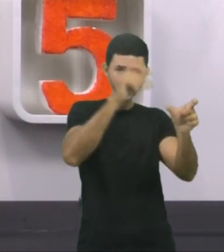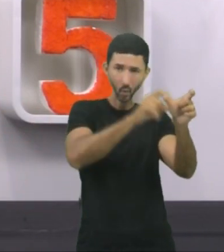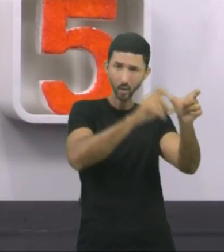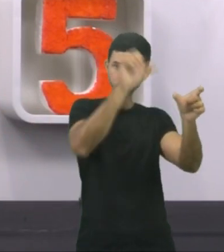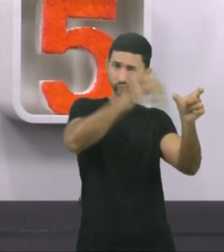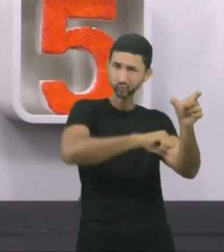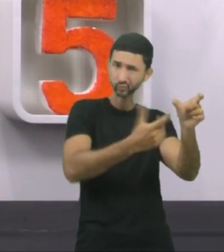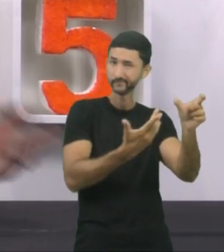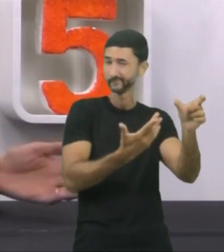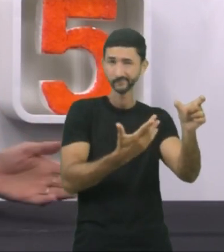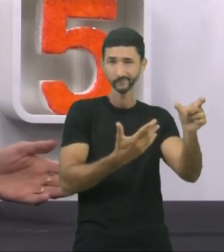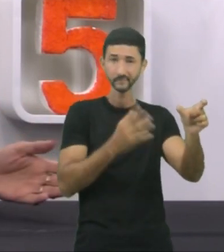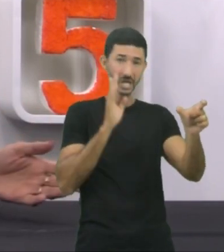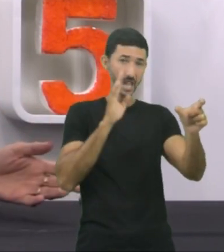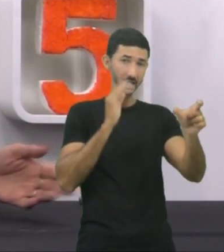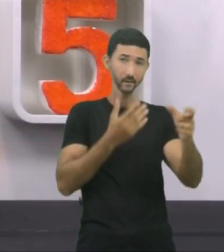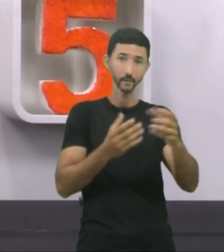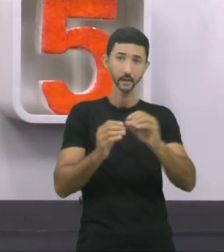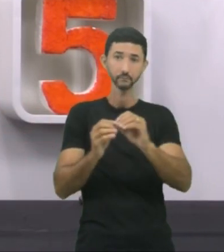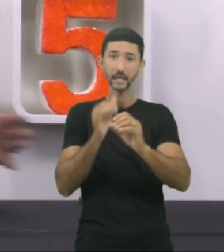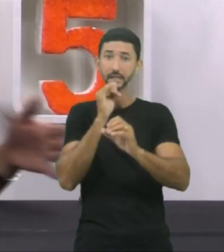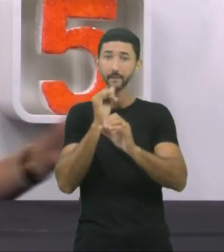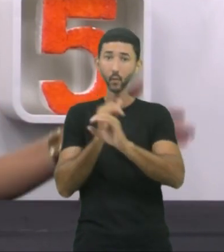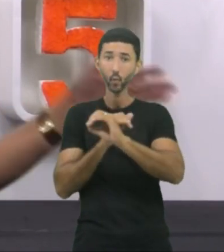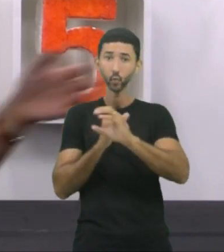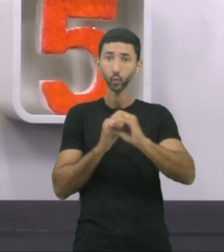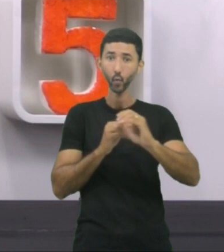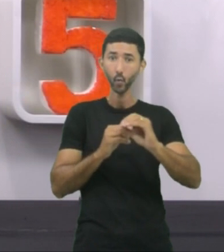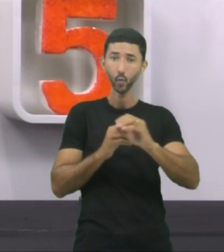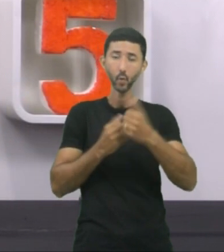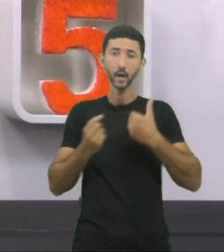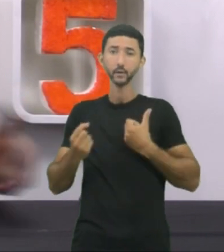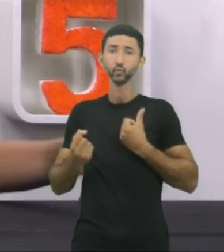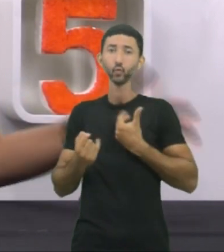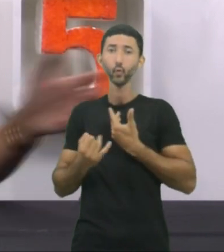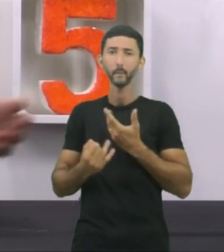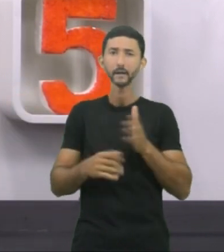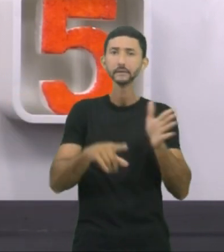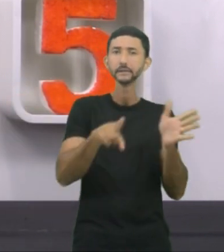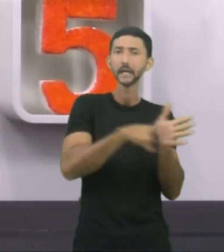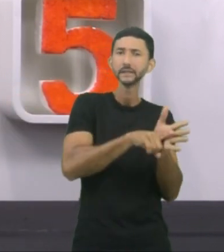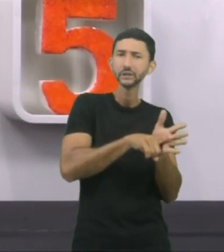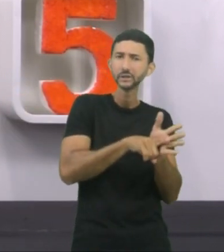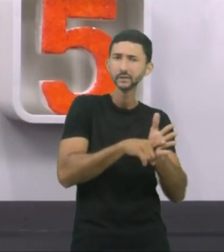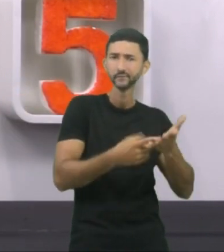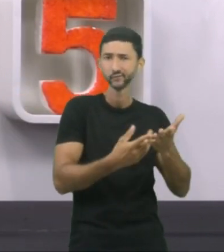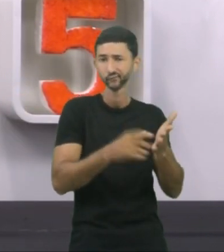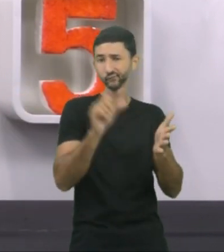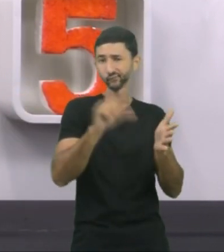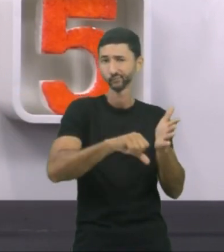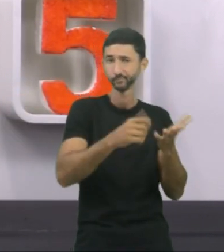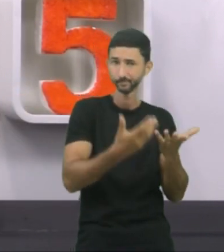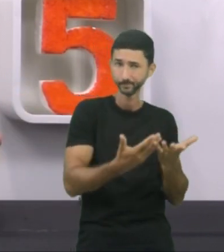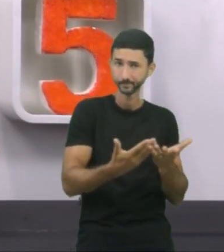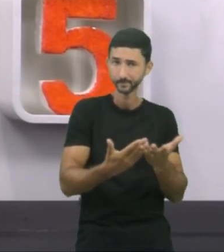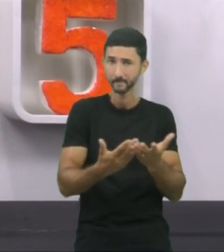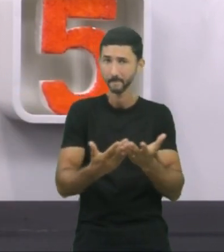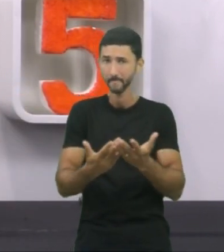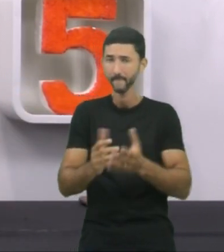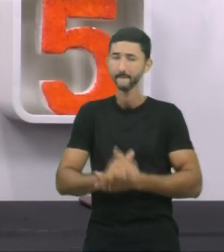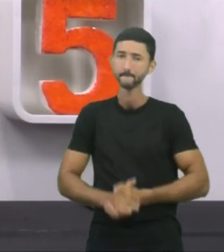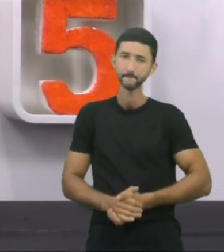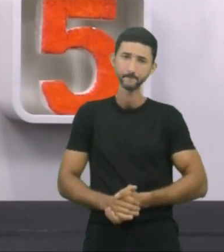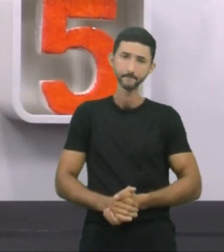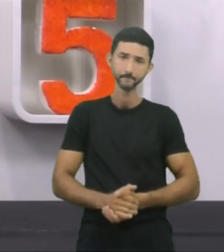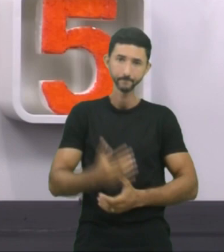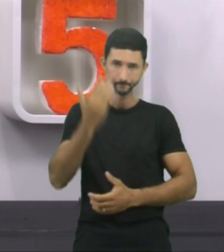tá? Porque os números à esquerda de 0 são números negativos, são números que não representam coisas